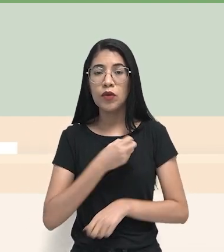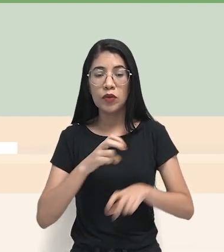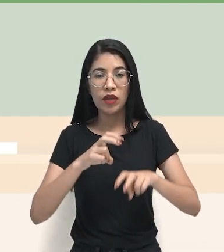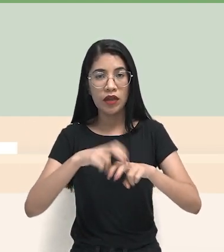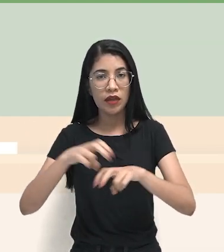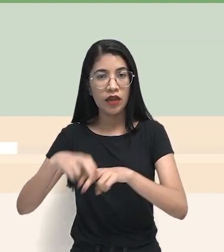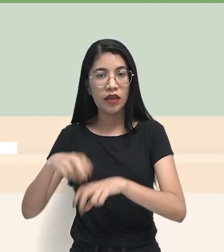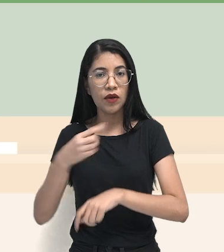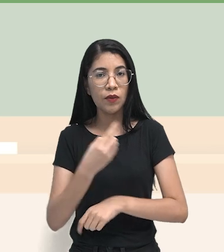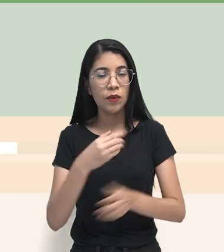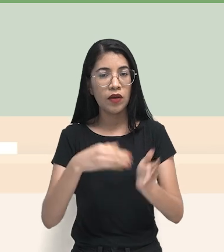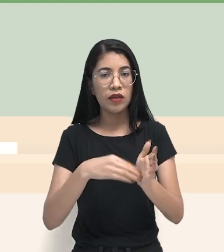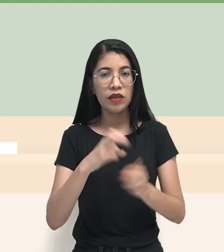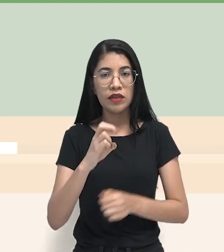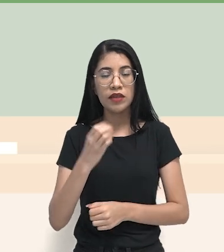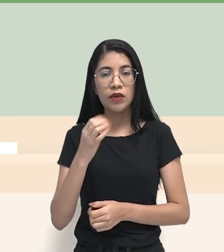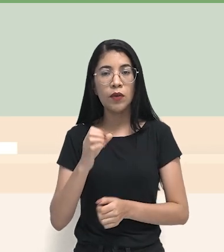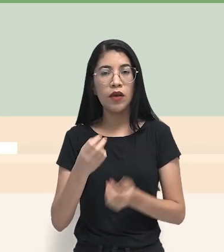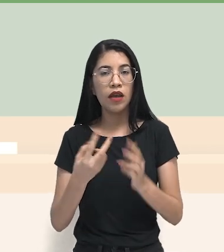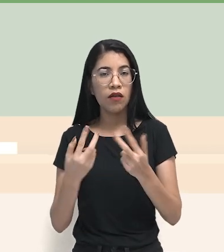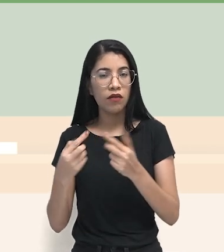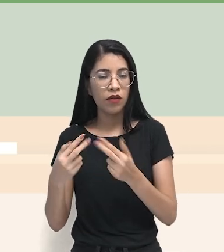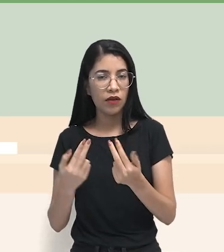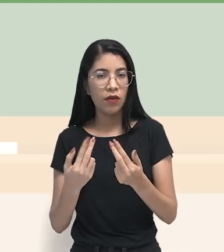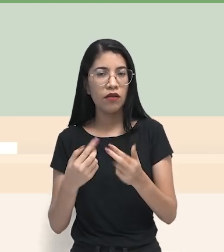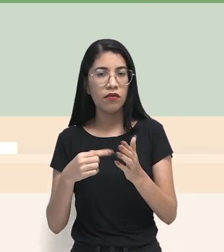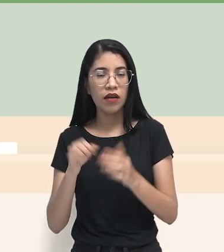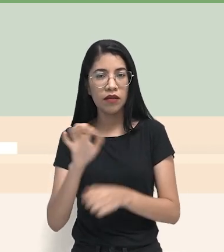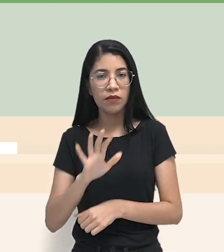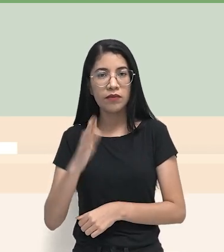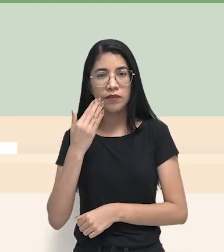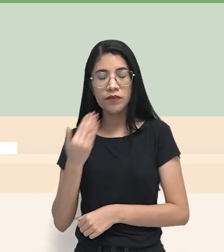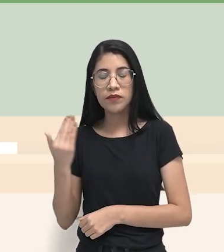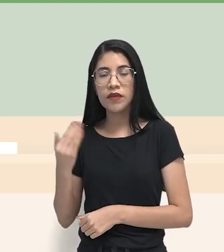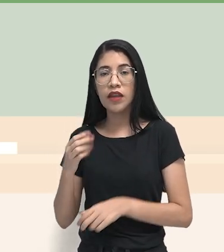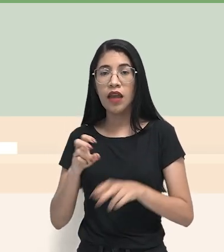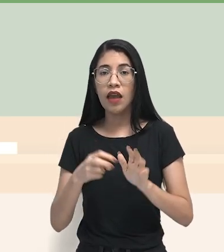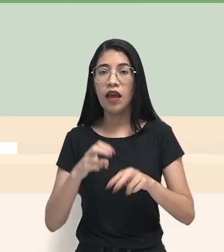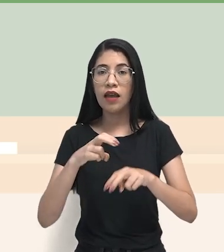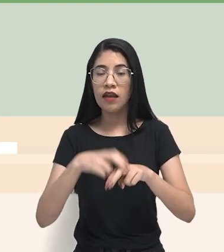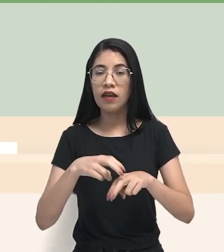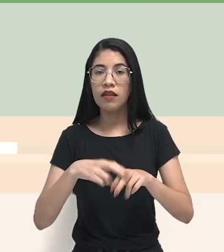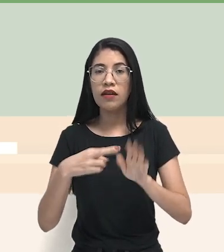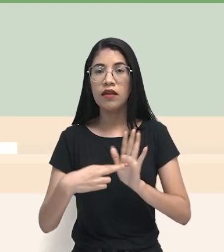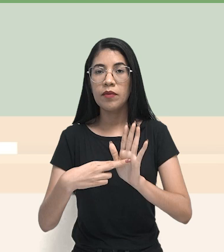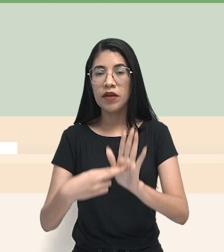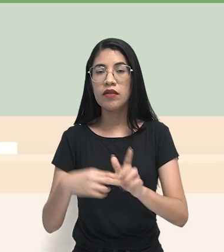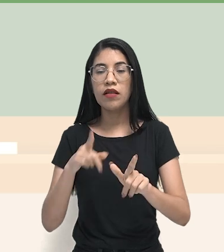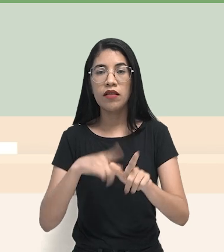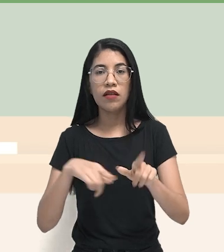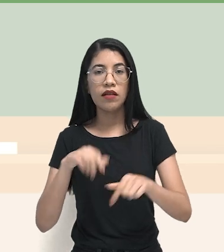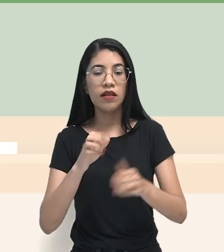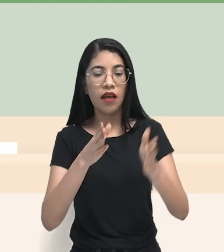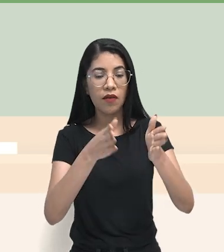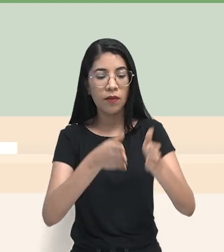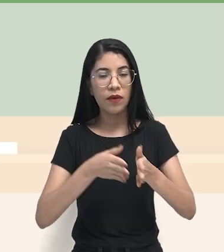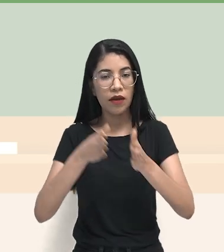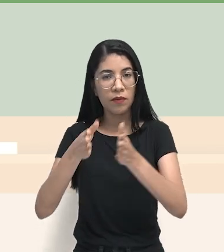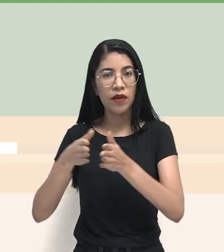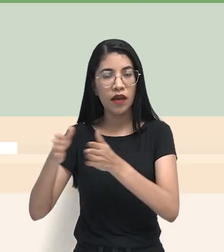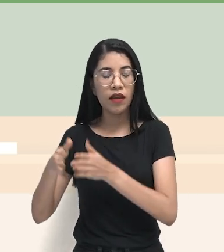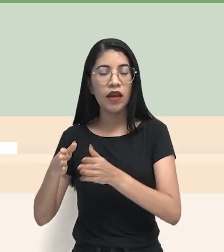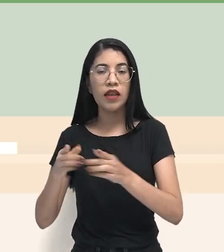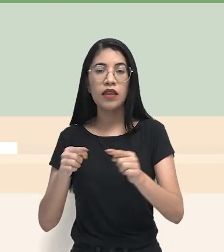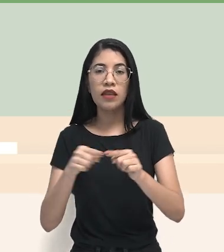5, conforme a imagem abaixo. A posição de uma carteira será representada pela letra da fileira seguida do